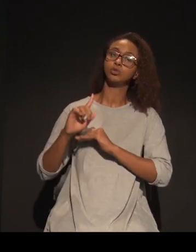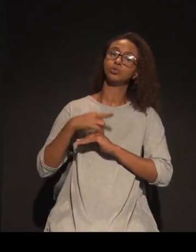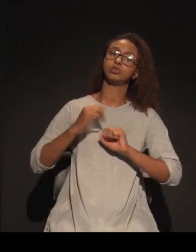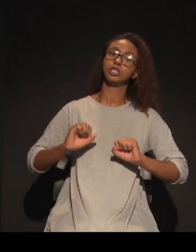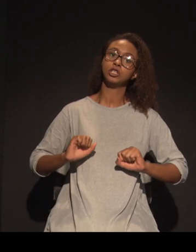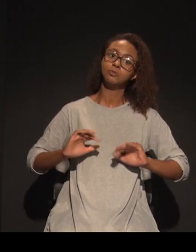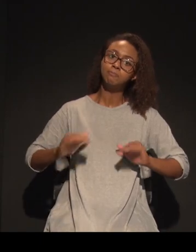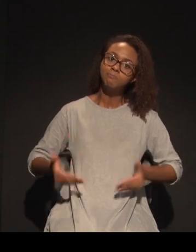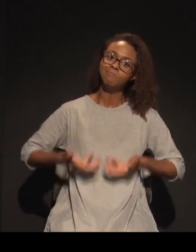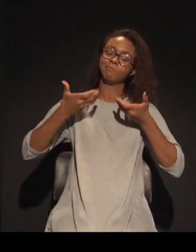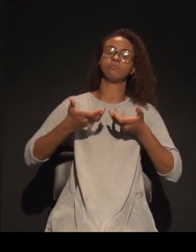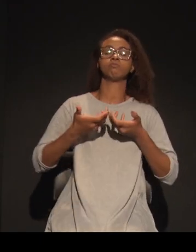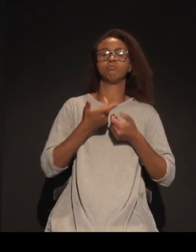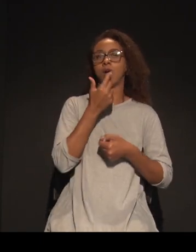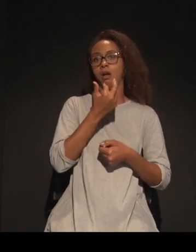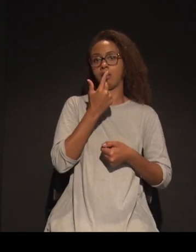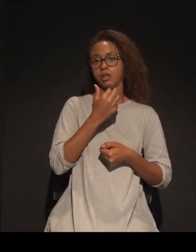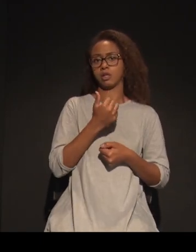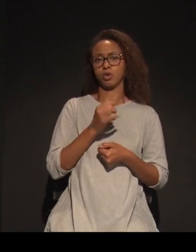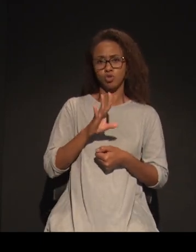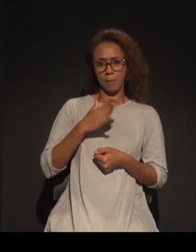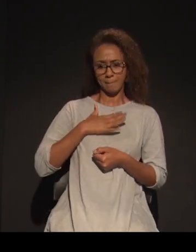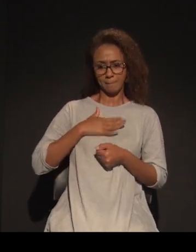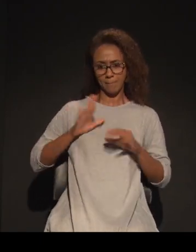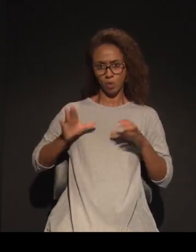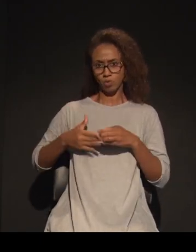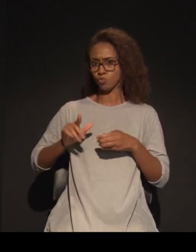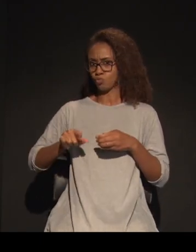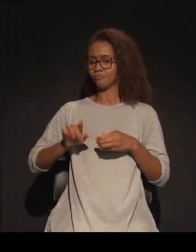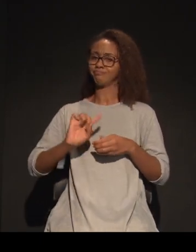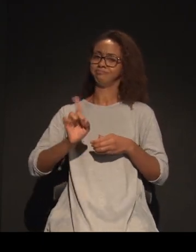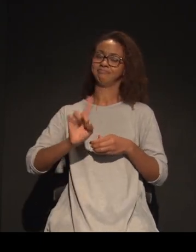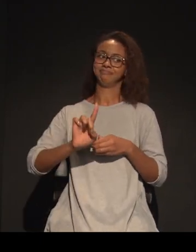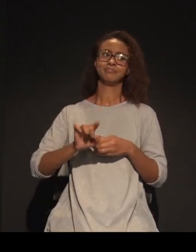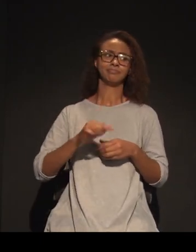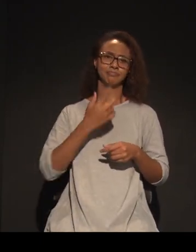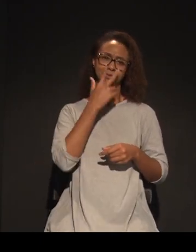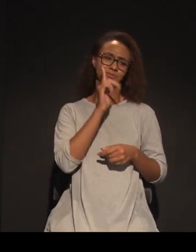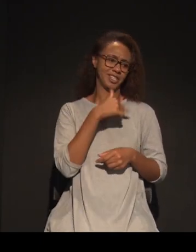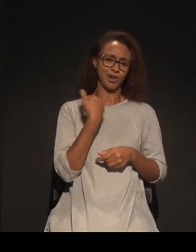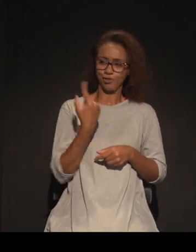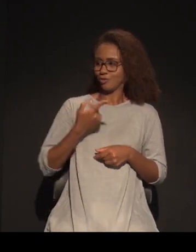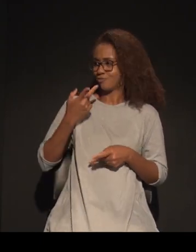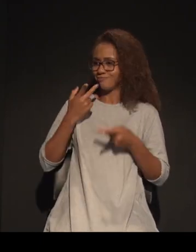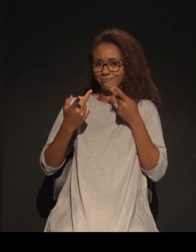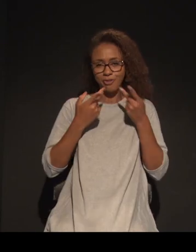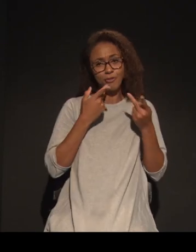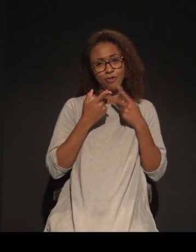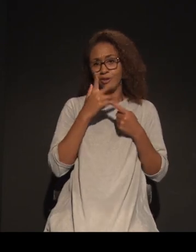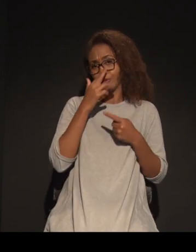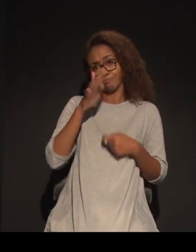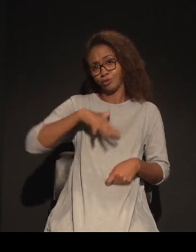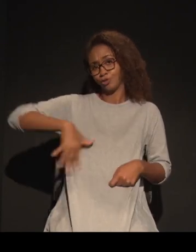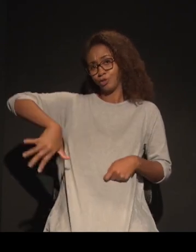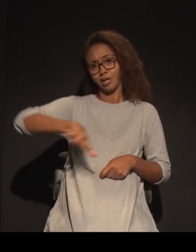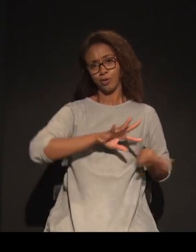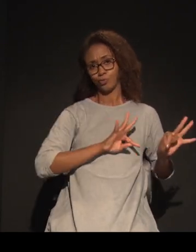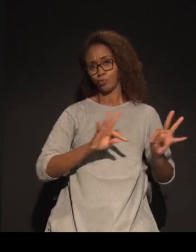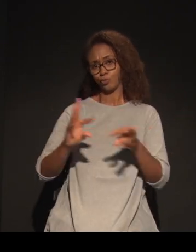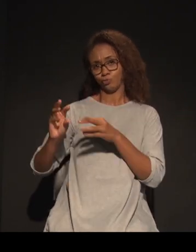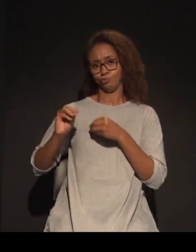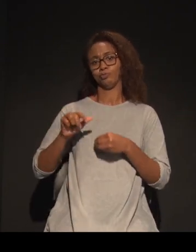dessa das línguas né acho que não só no meu povo não acho que como quando a gente falou que eu acho que isso se torna meio que geral assim né